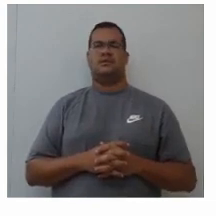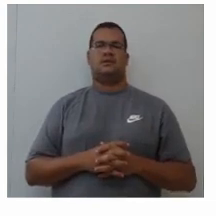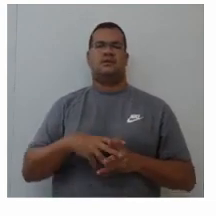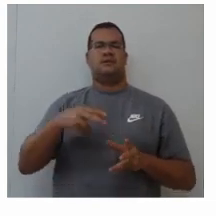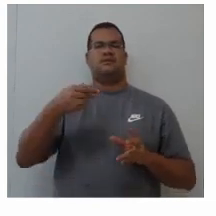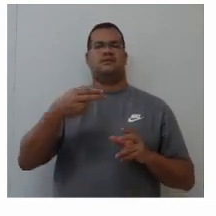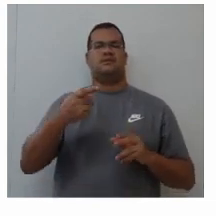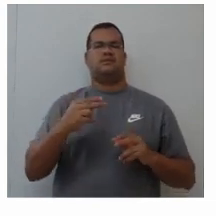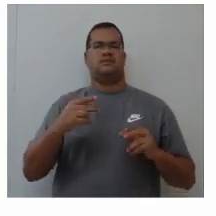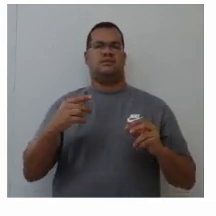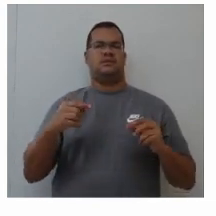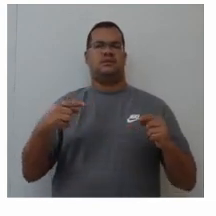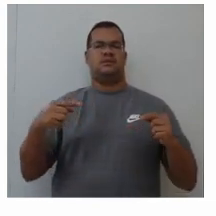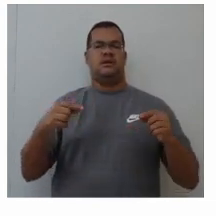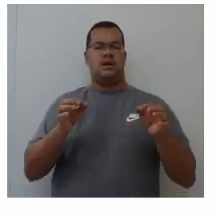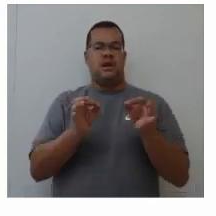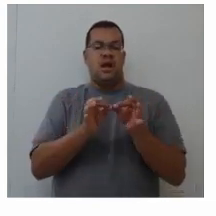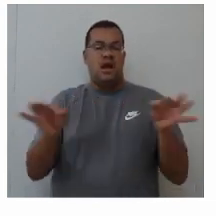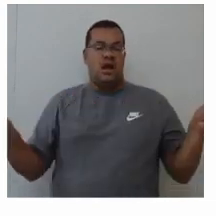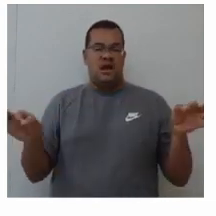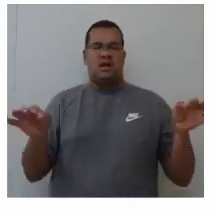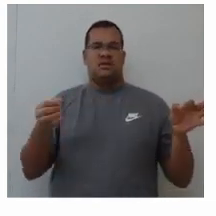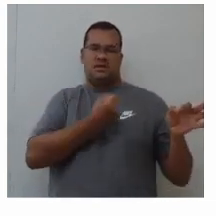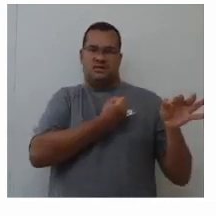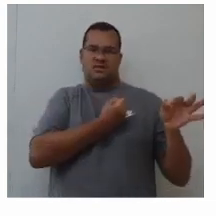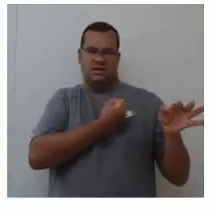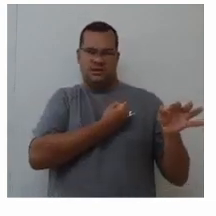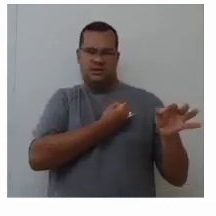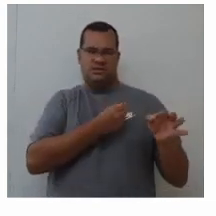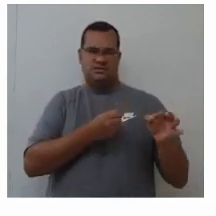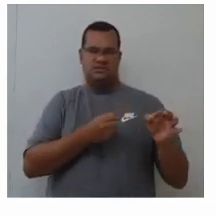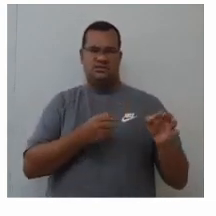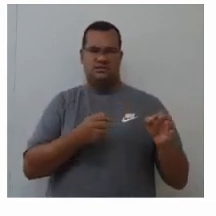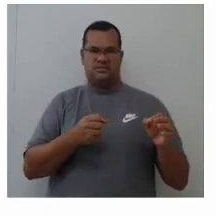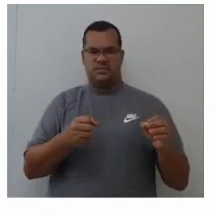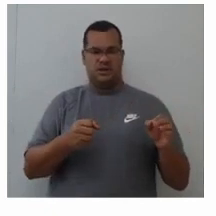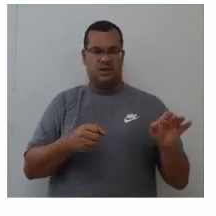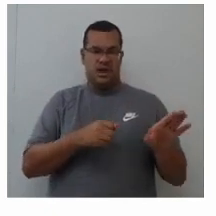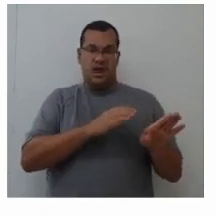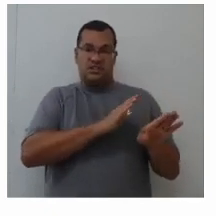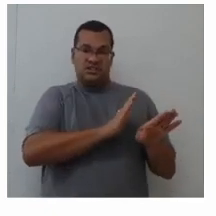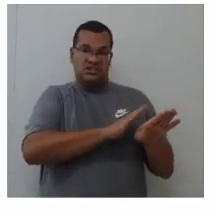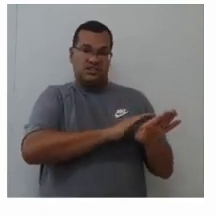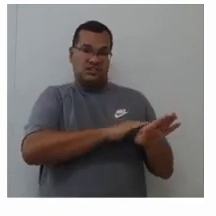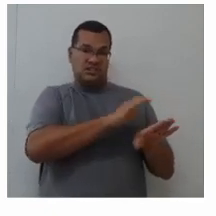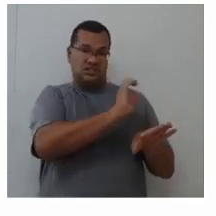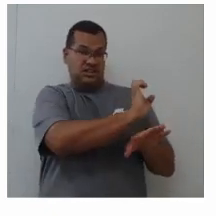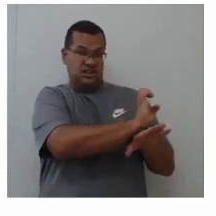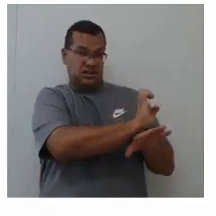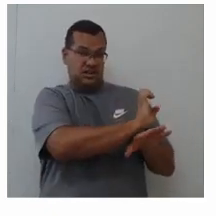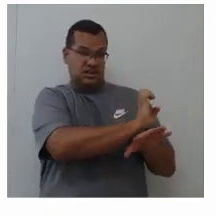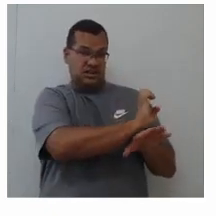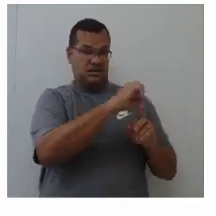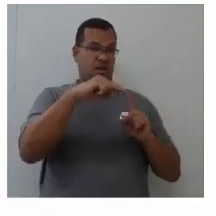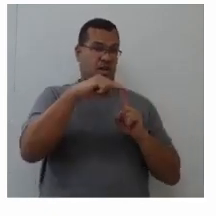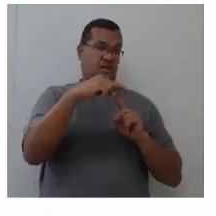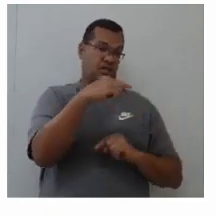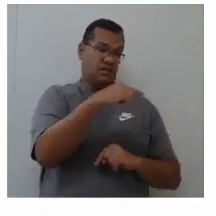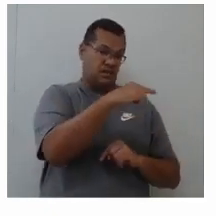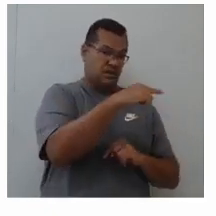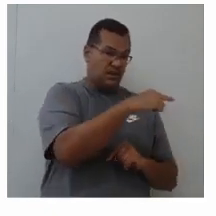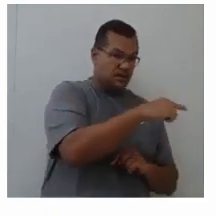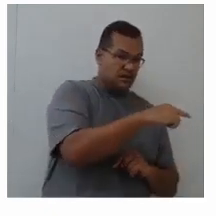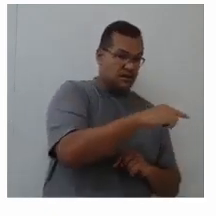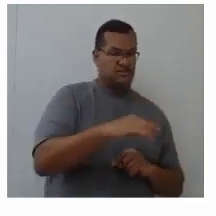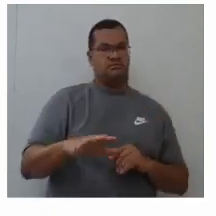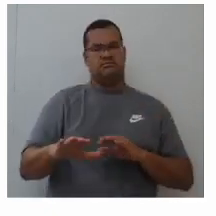nossa reta numérica. À esquerda da origem, nós temos então sinais negativos. À direita,